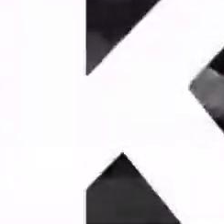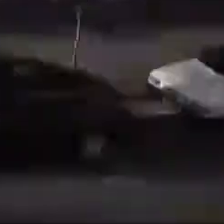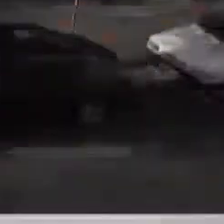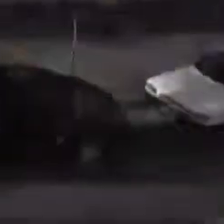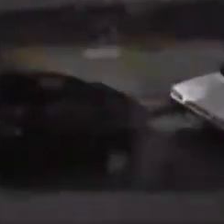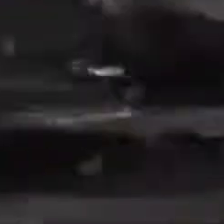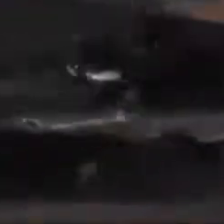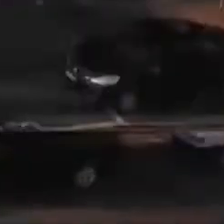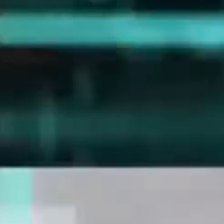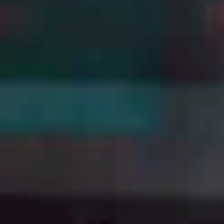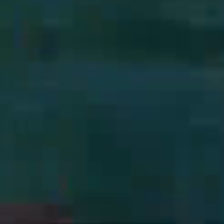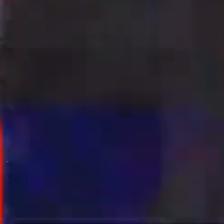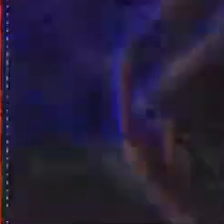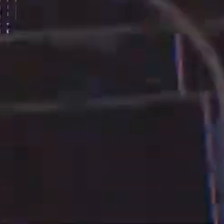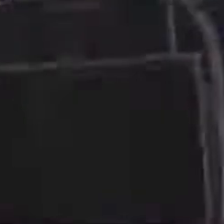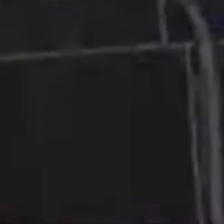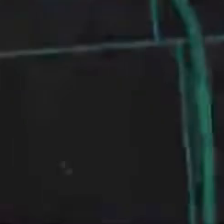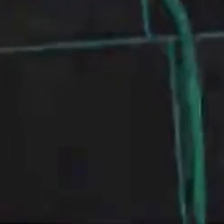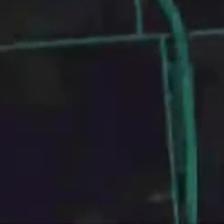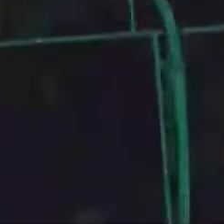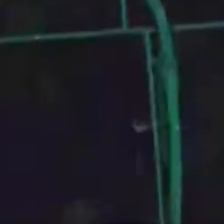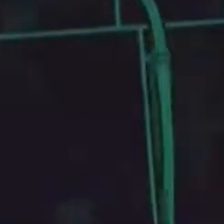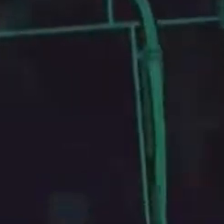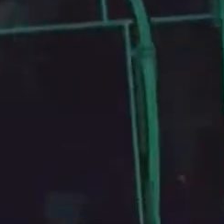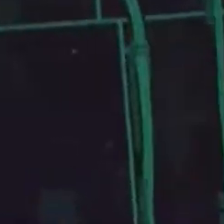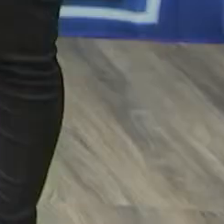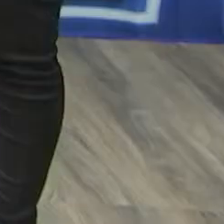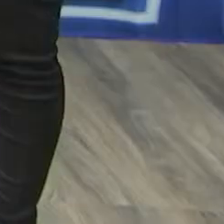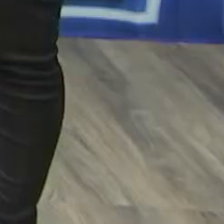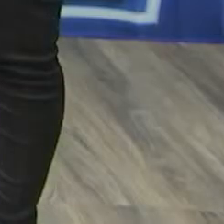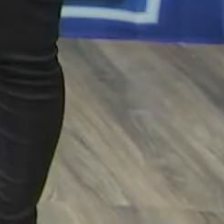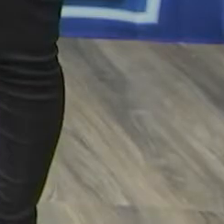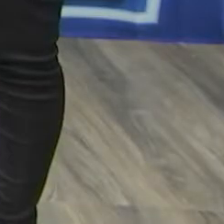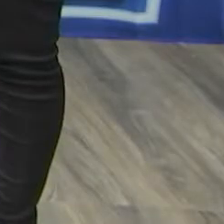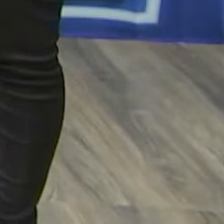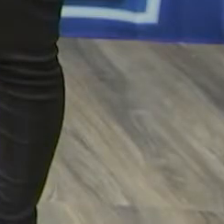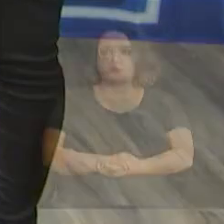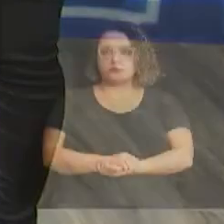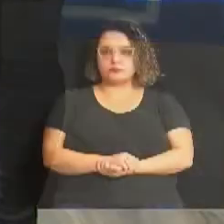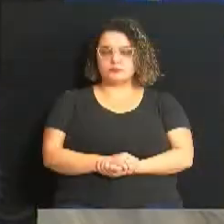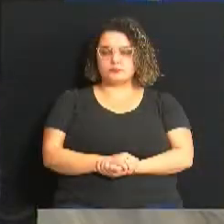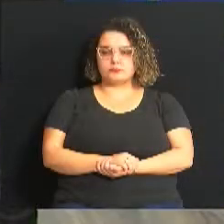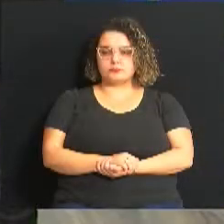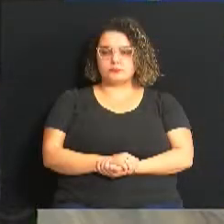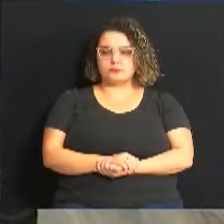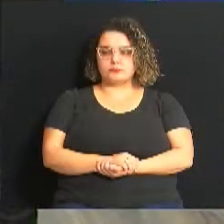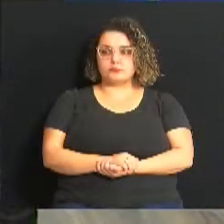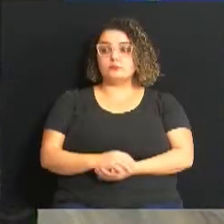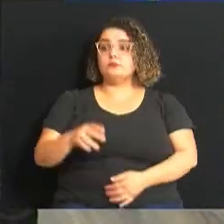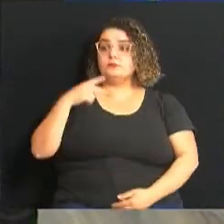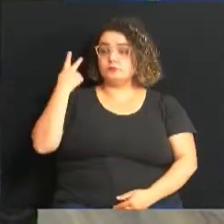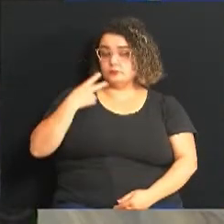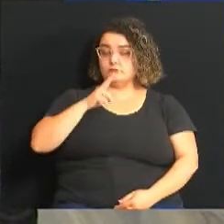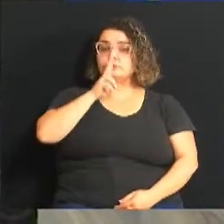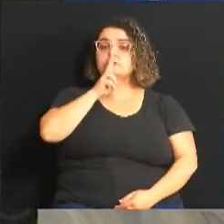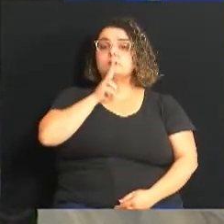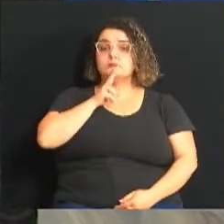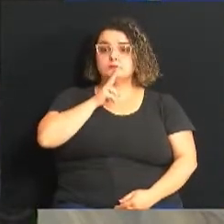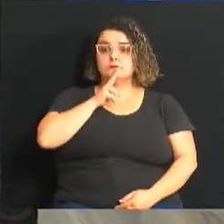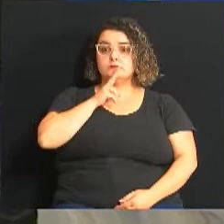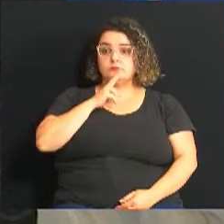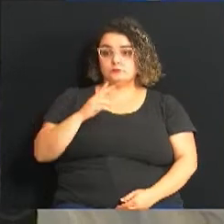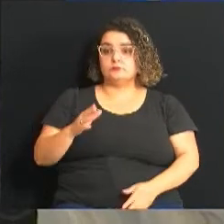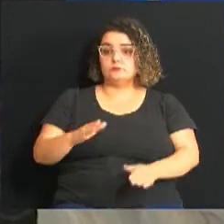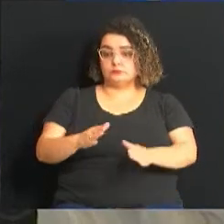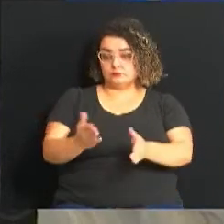O O vereador Nelson Ossri, então, protocolou